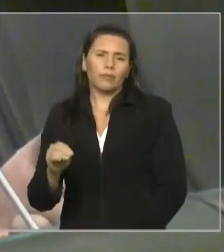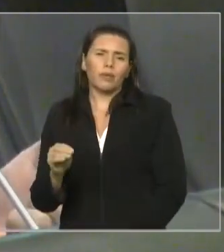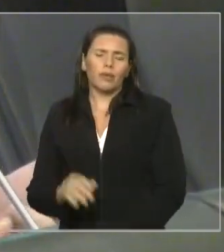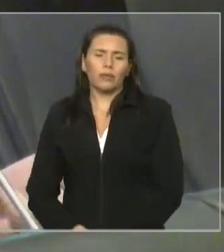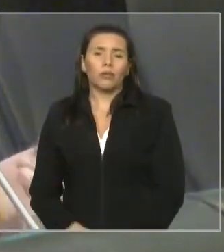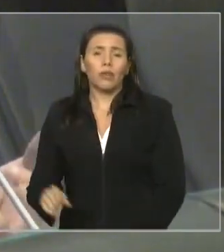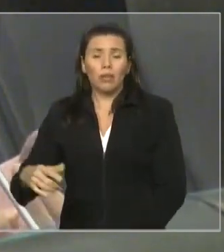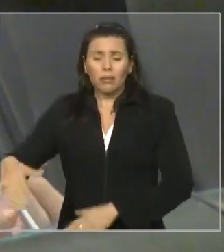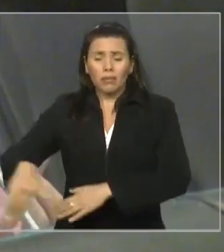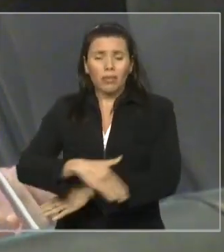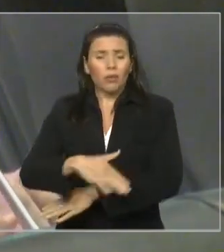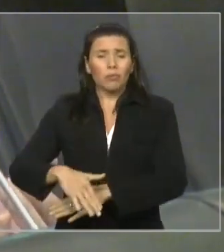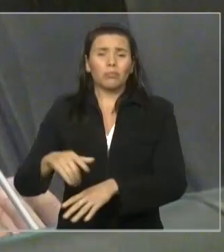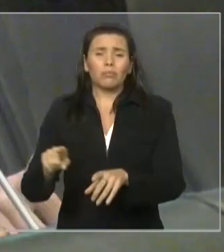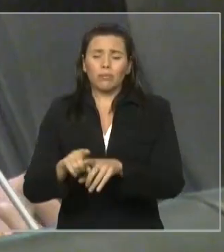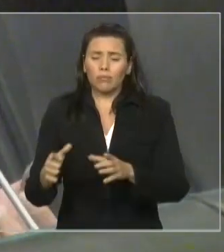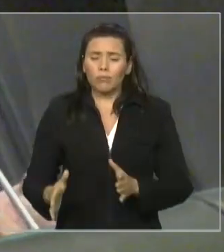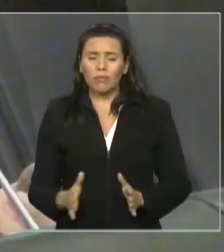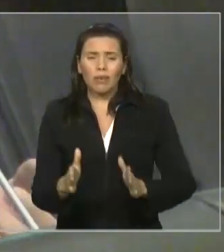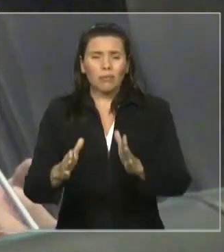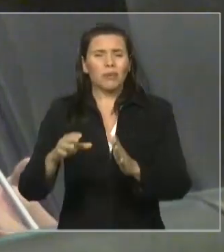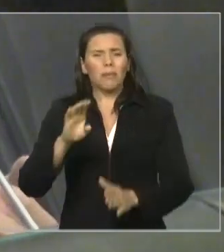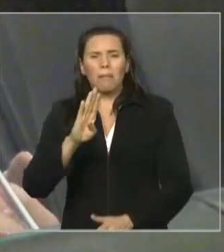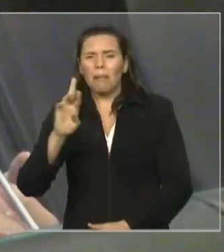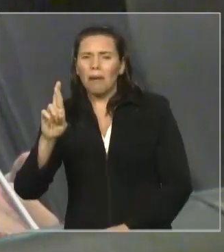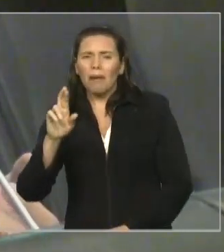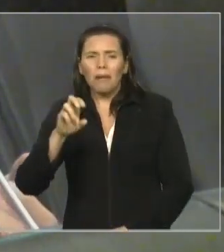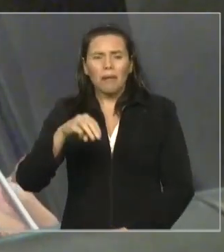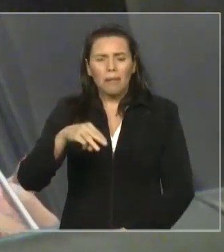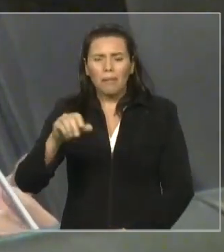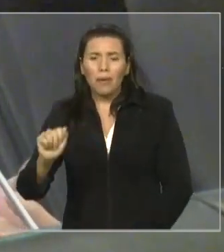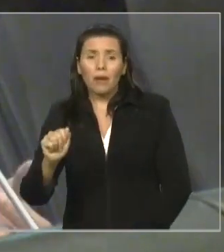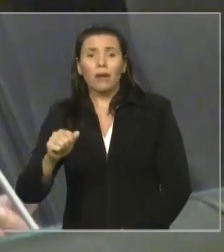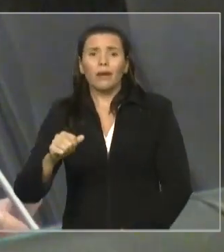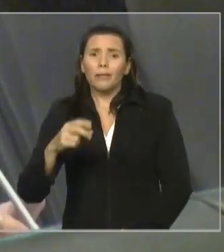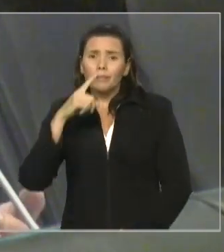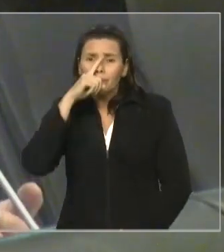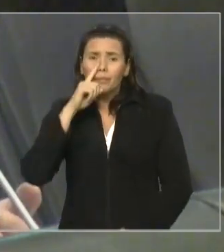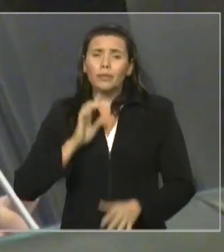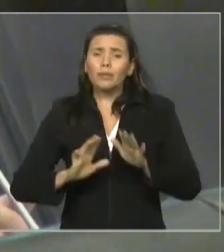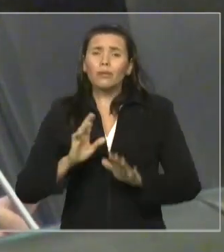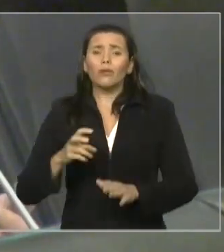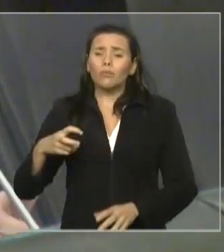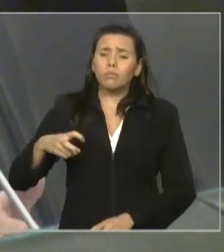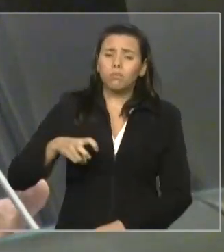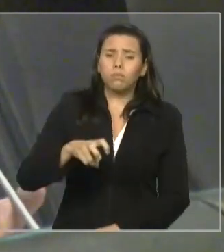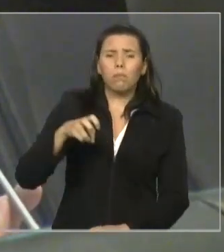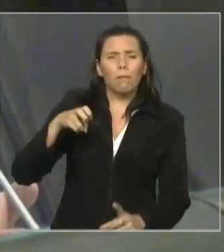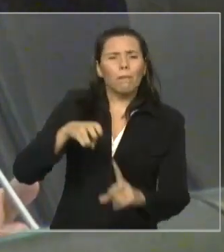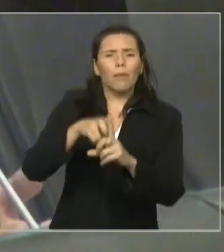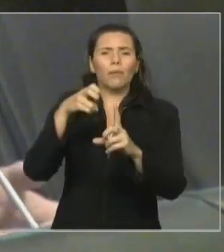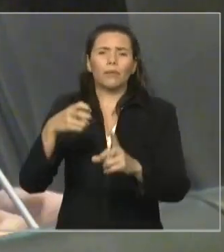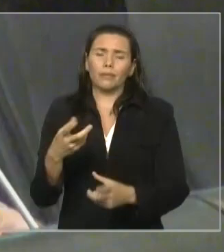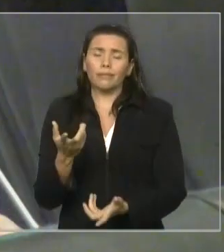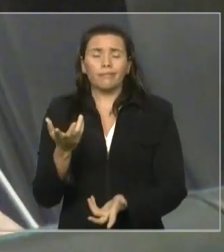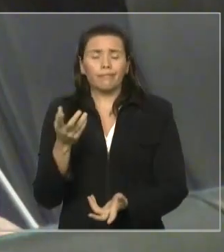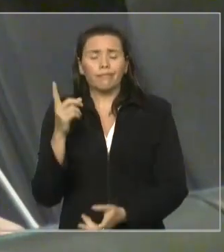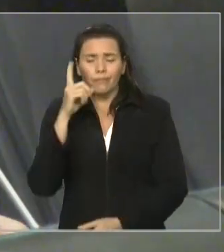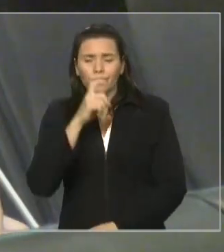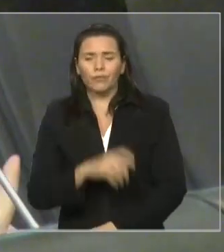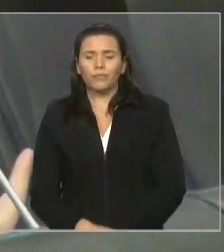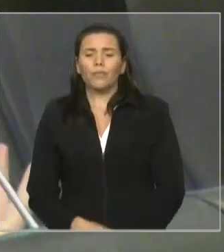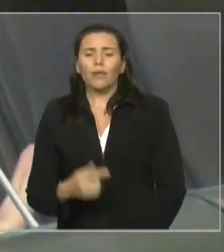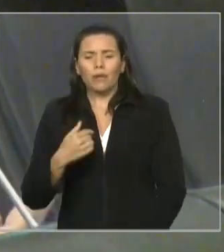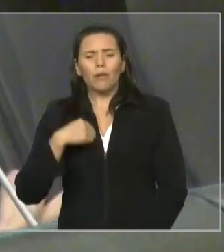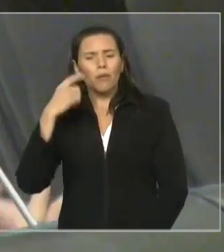temos que ter um olhar interessante aí por conta desse equilíbrio, com os animais, nós não estamos aqui sozinhos, na verdade,